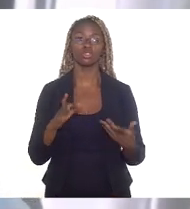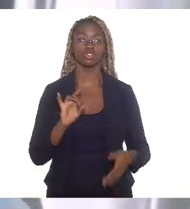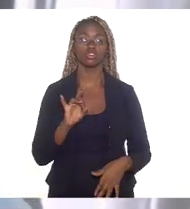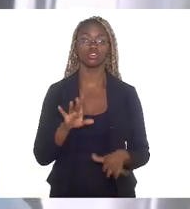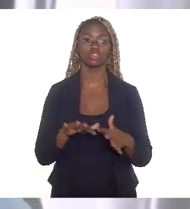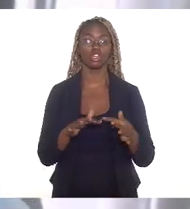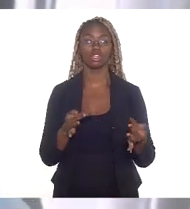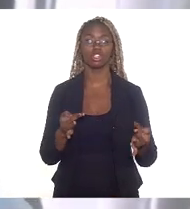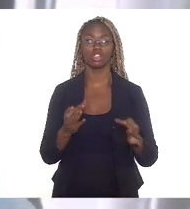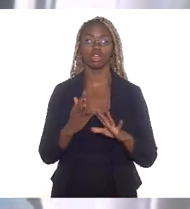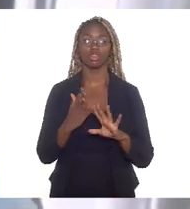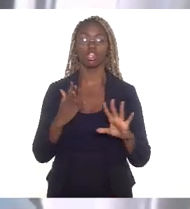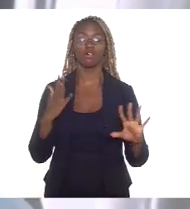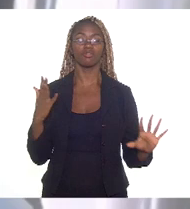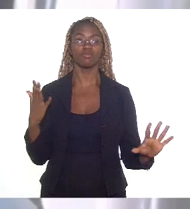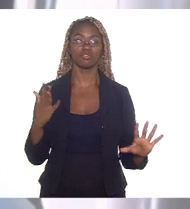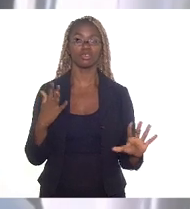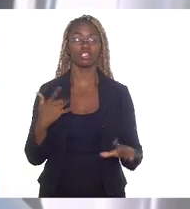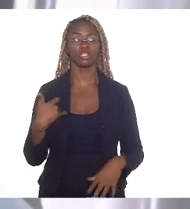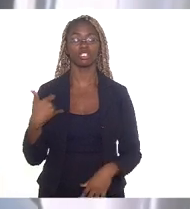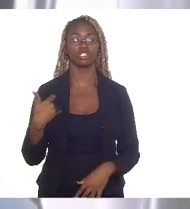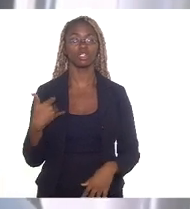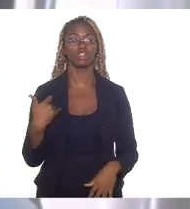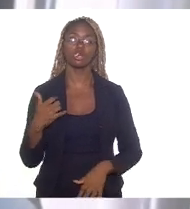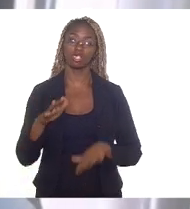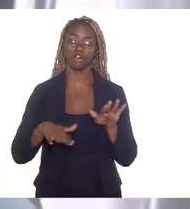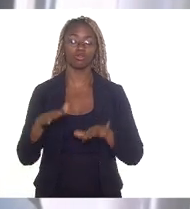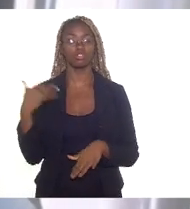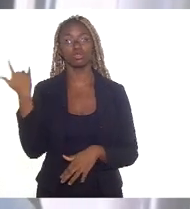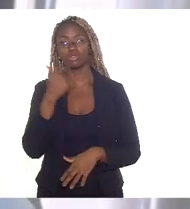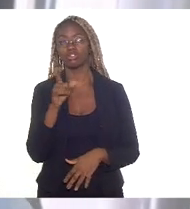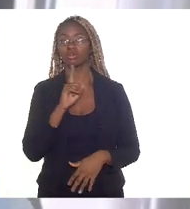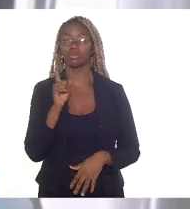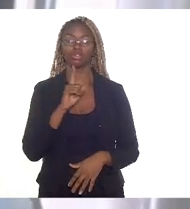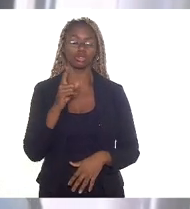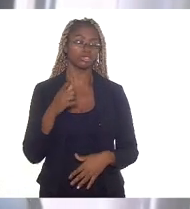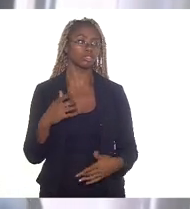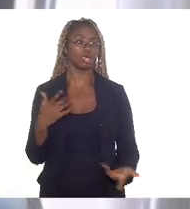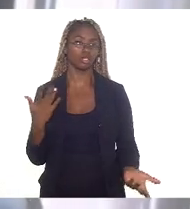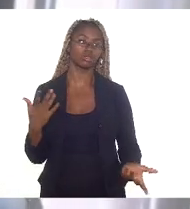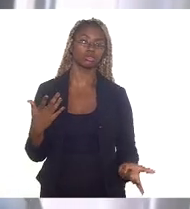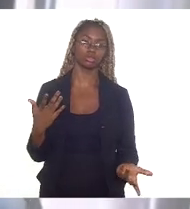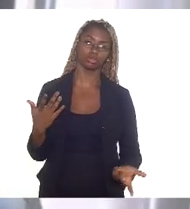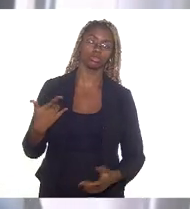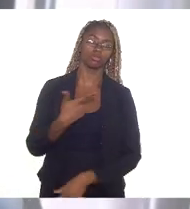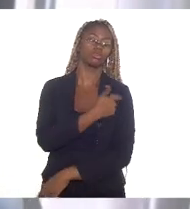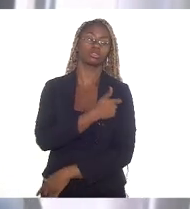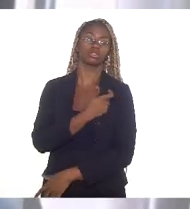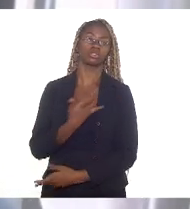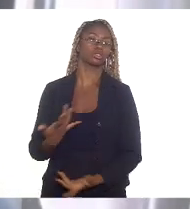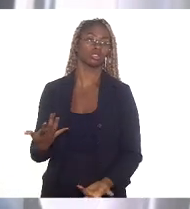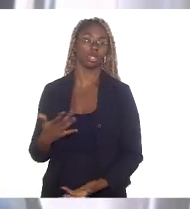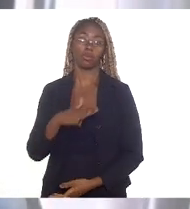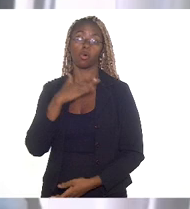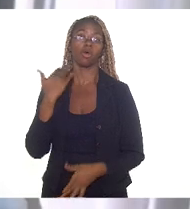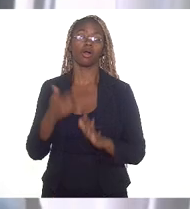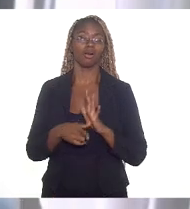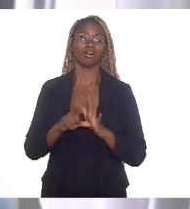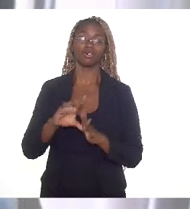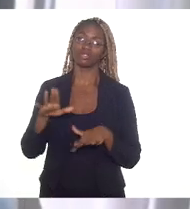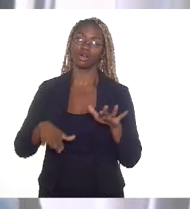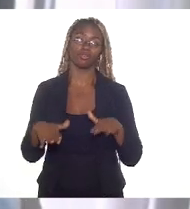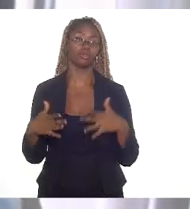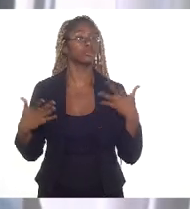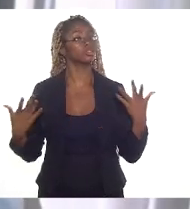do escalonamento etário, podem até não conseguir chegar na faixa etária a ponto de ser vacinada. Por isso, o projeto é importante, é